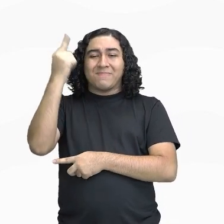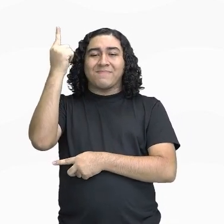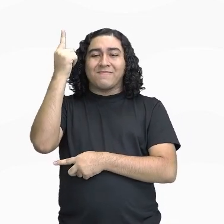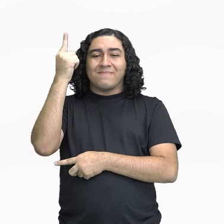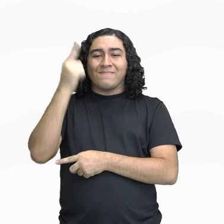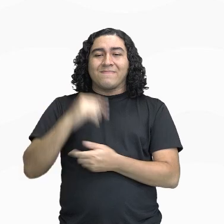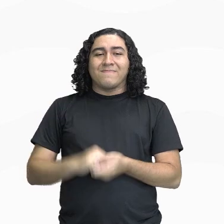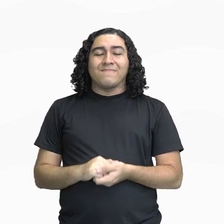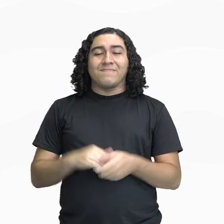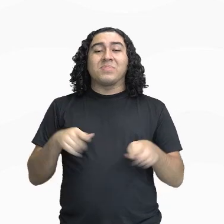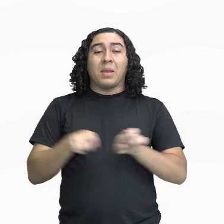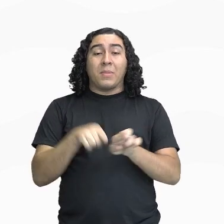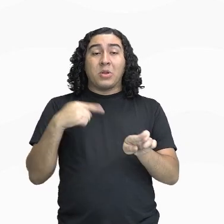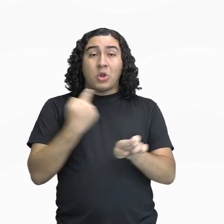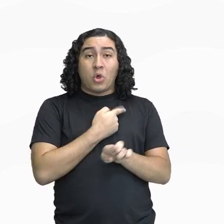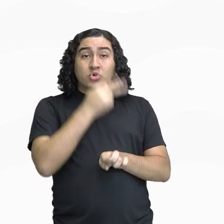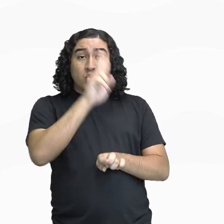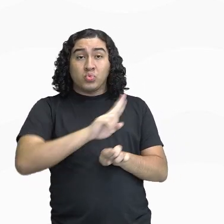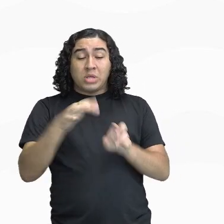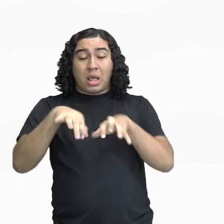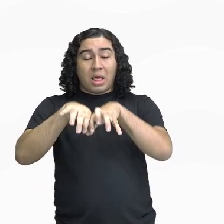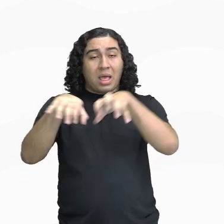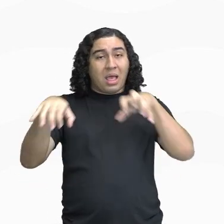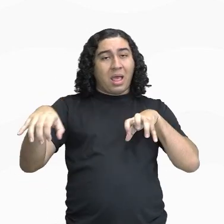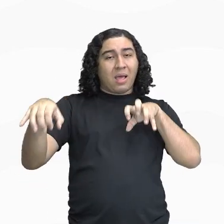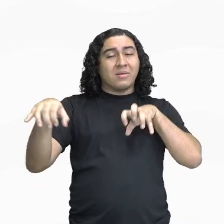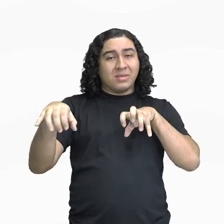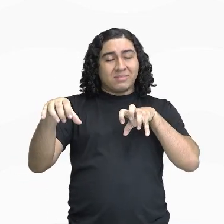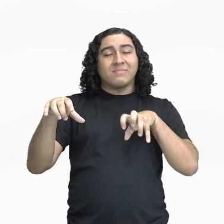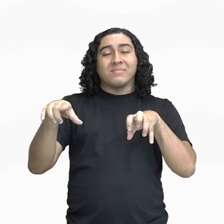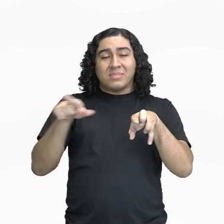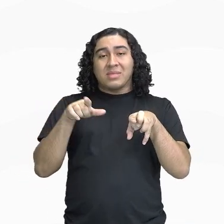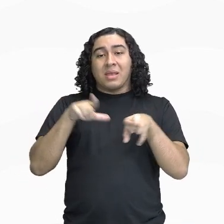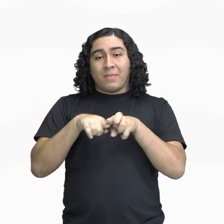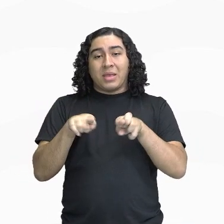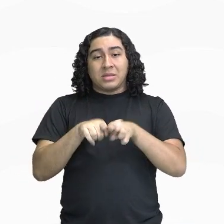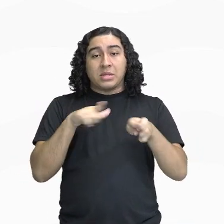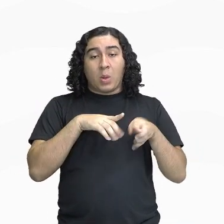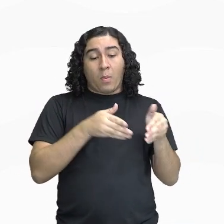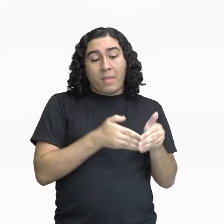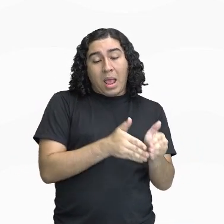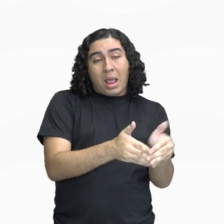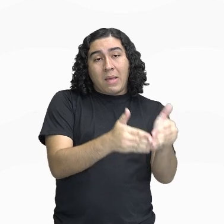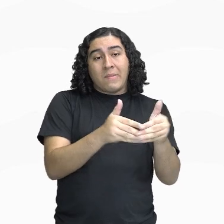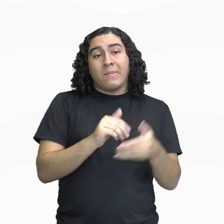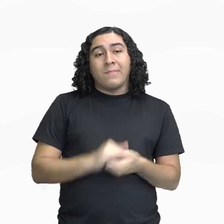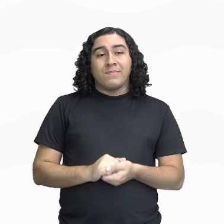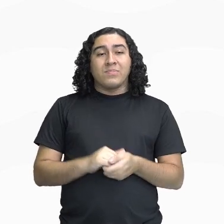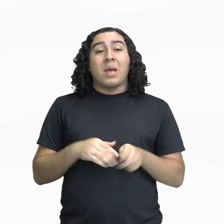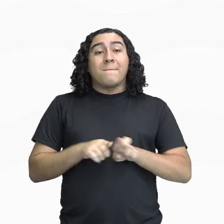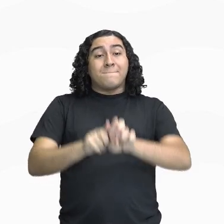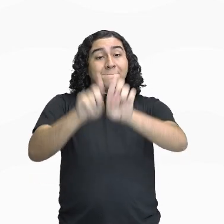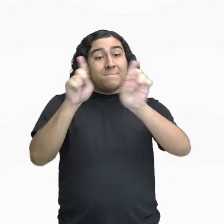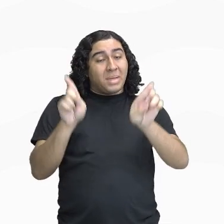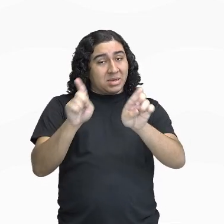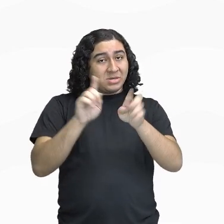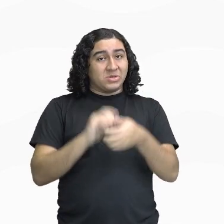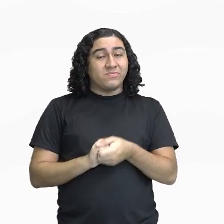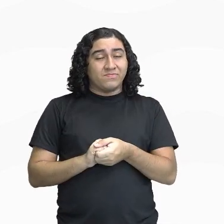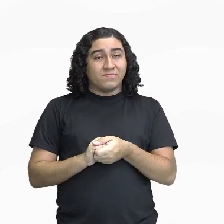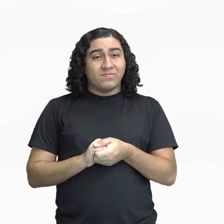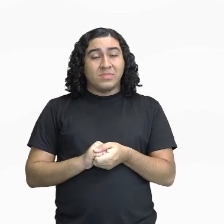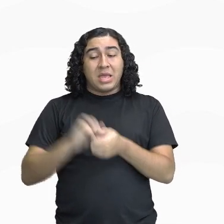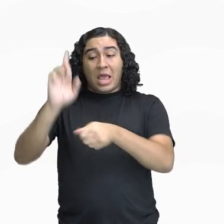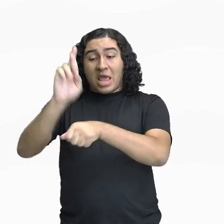através dessa tecnologia. É o barco que está ali. Só que, no entanto, né, professora? A implementação desse